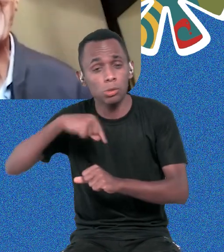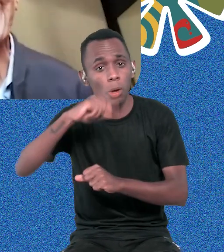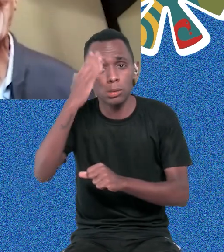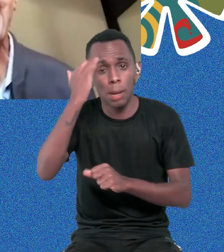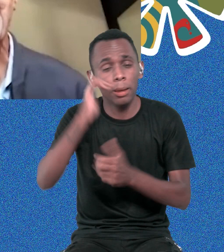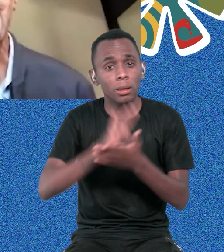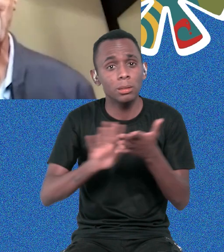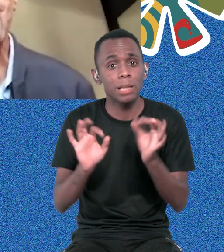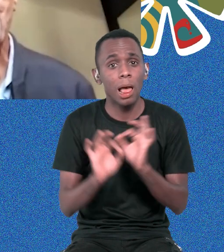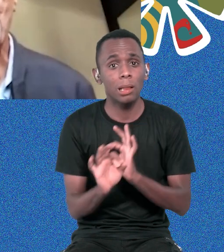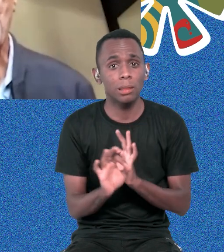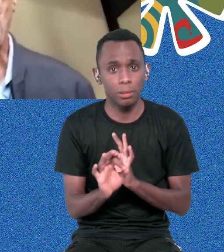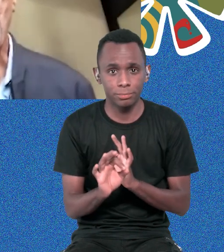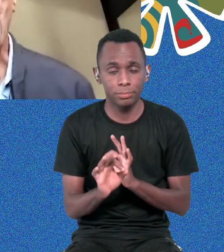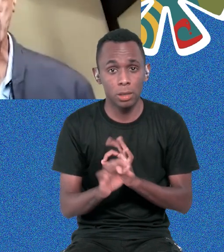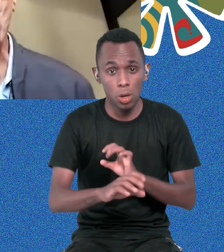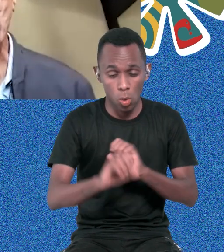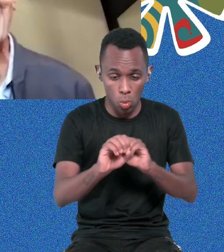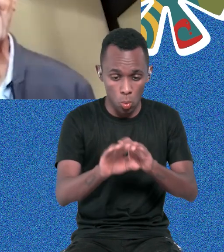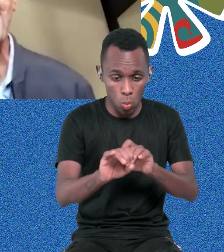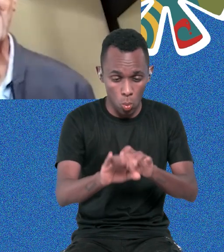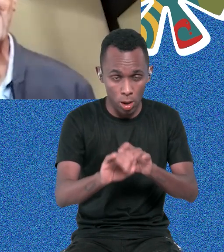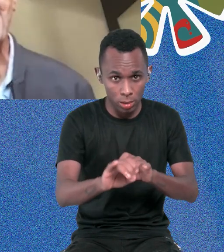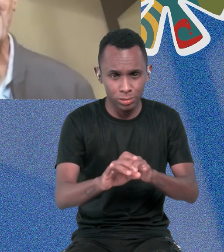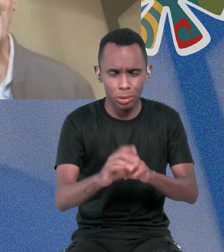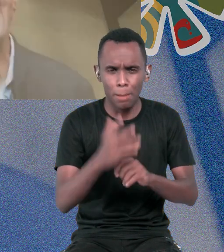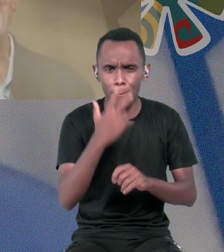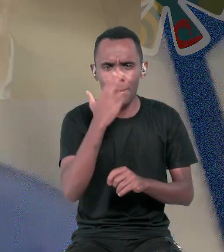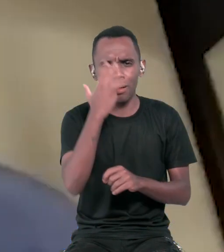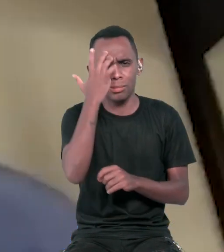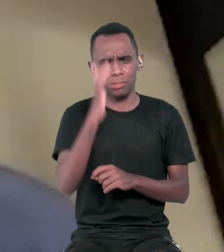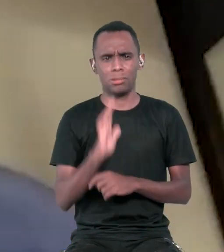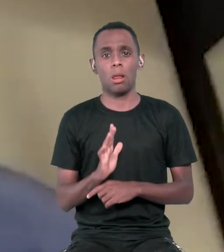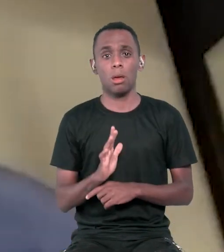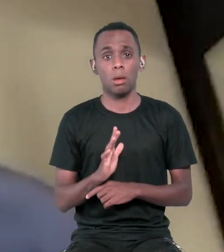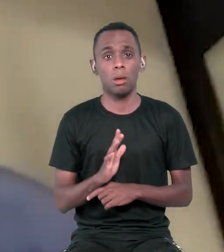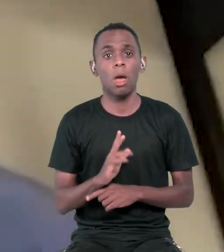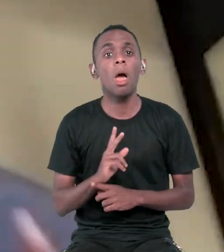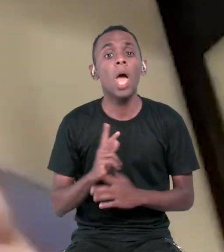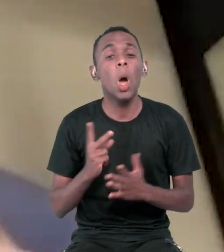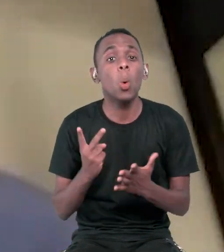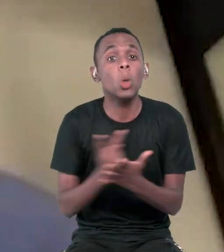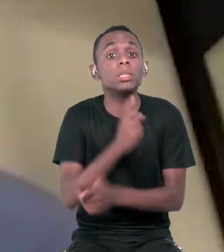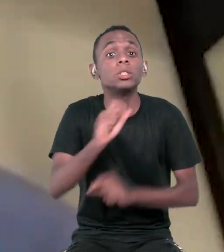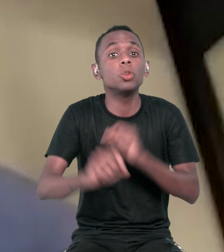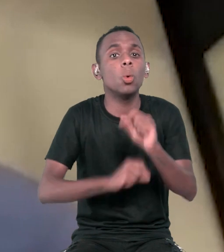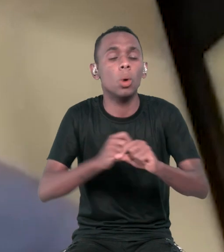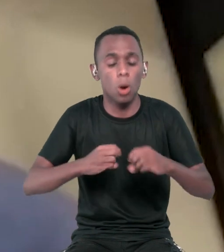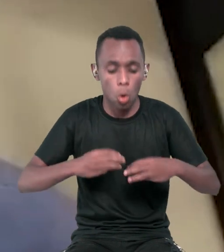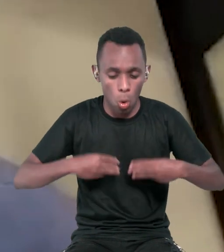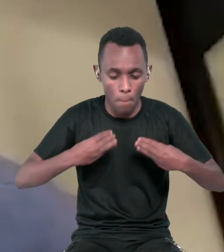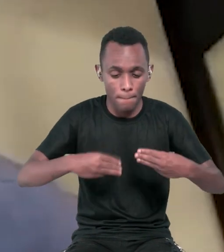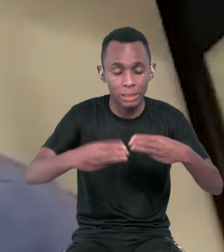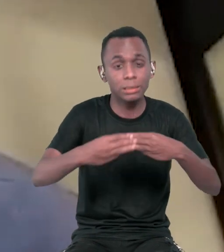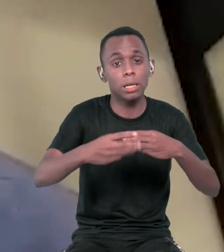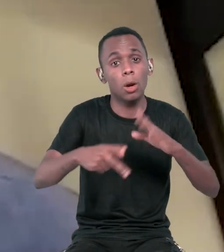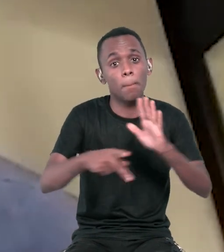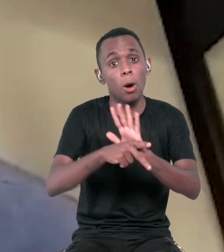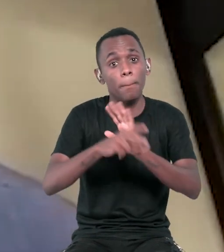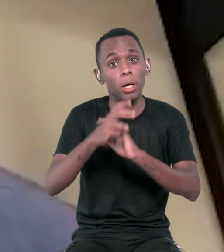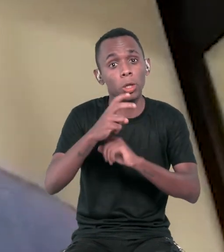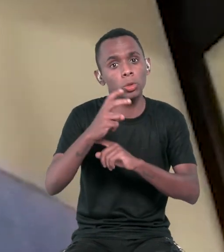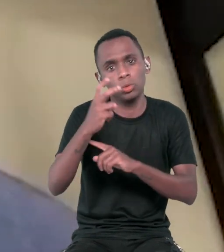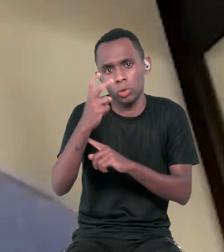sabendo de nada. A educação lhe será estranha. E que aconteceu com o Ministério da